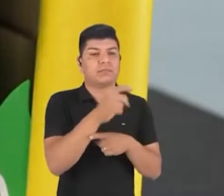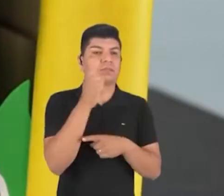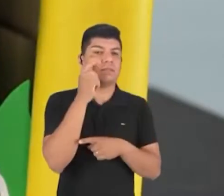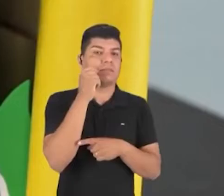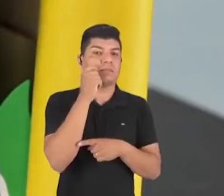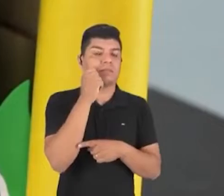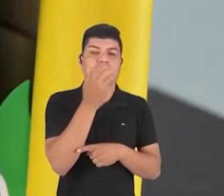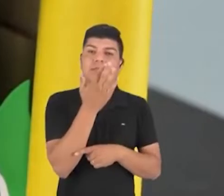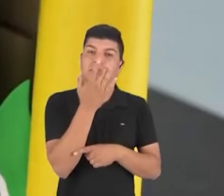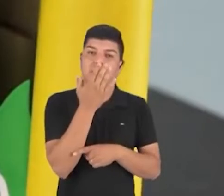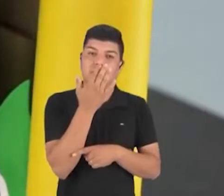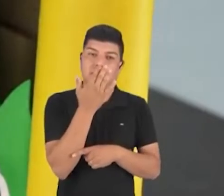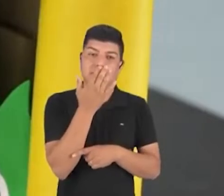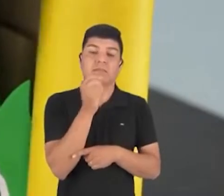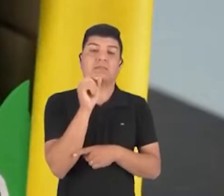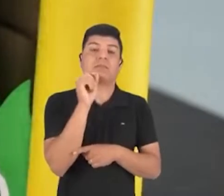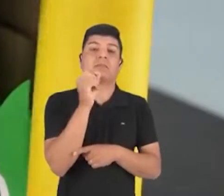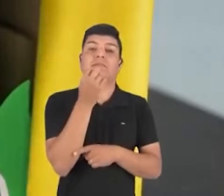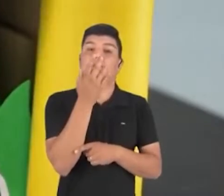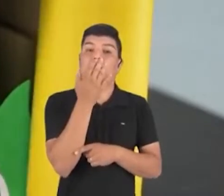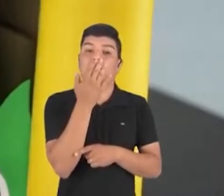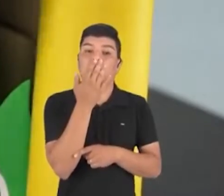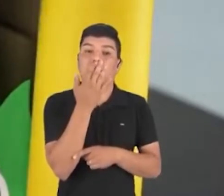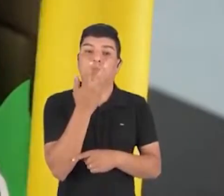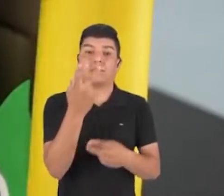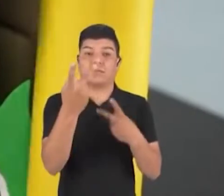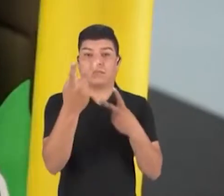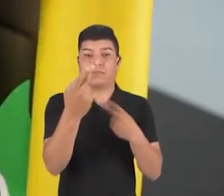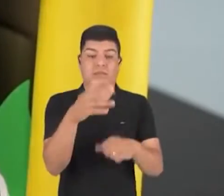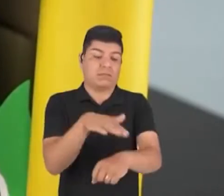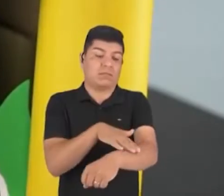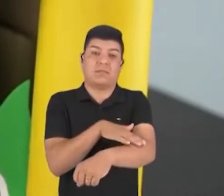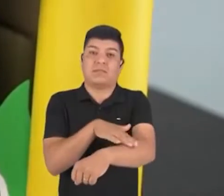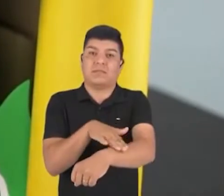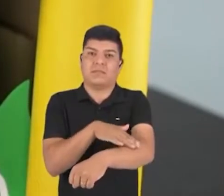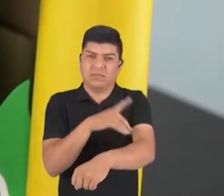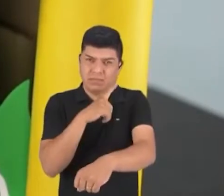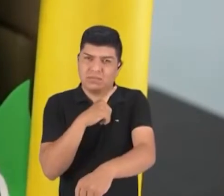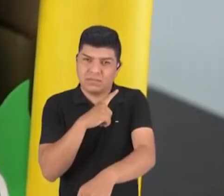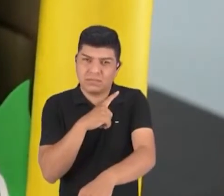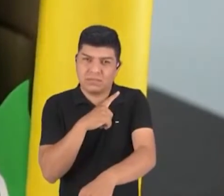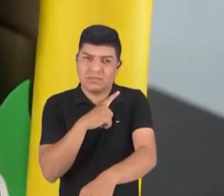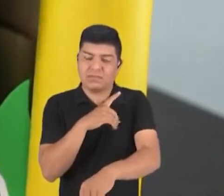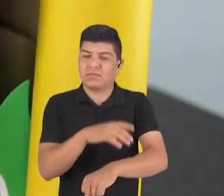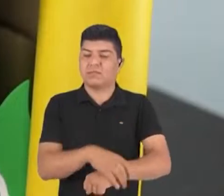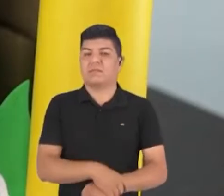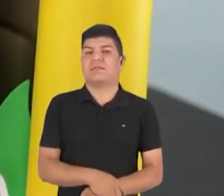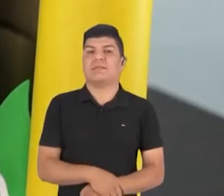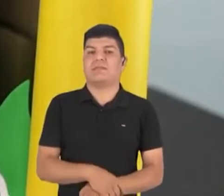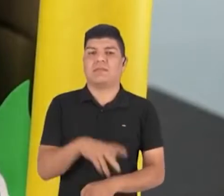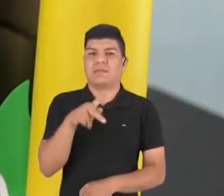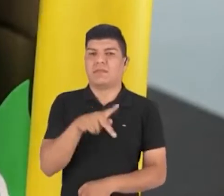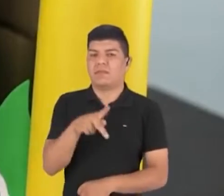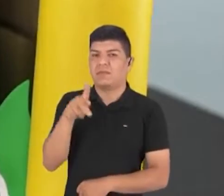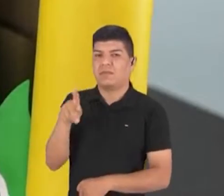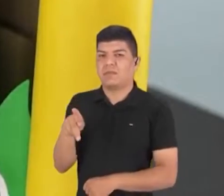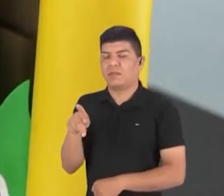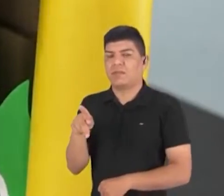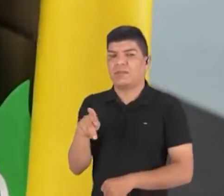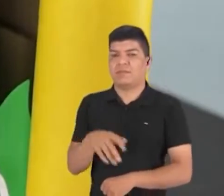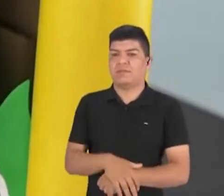um lápis de cor da cor de pele a senhora tem de repente a